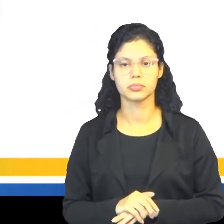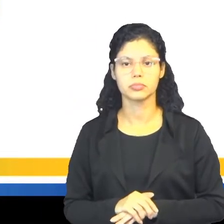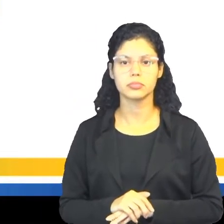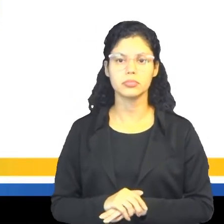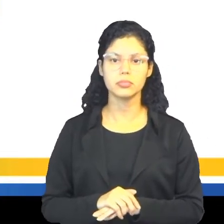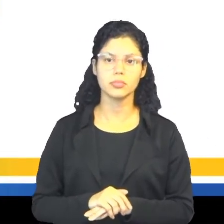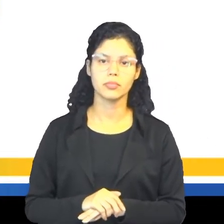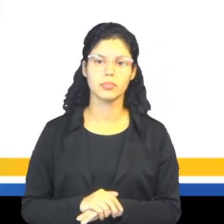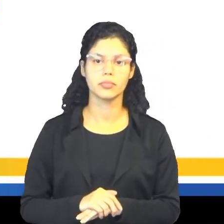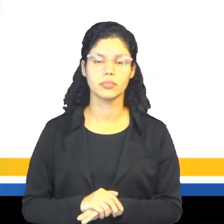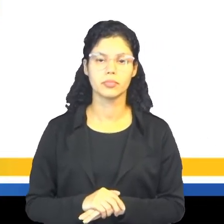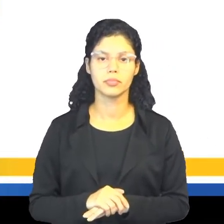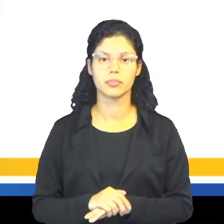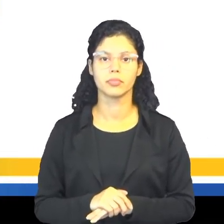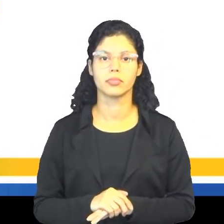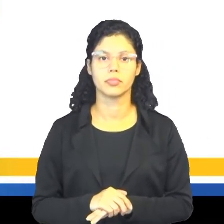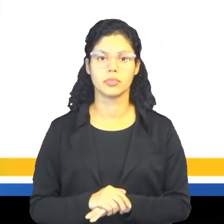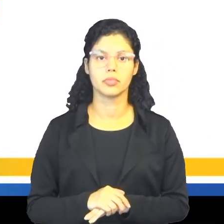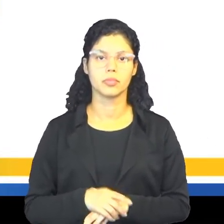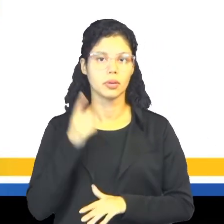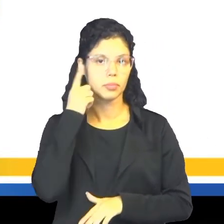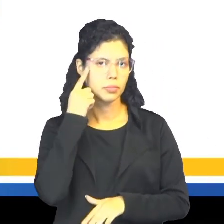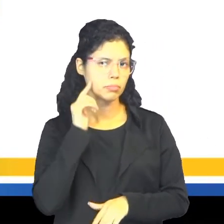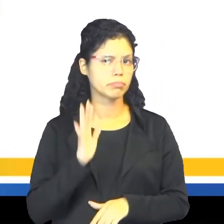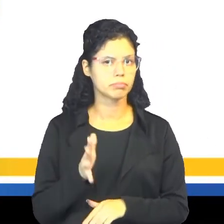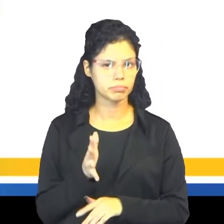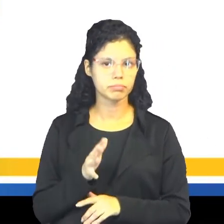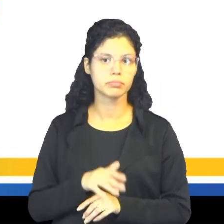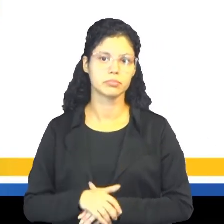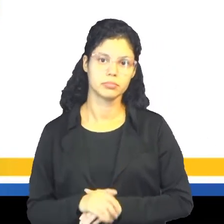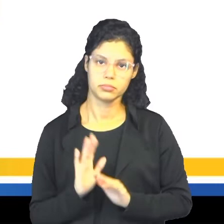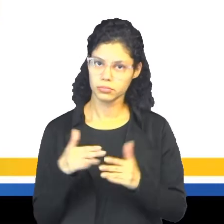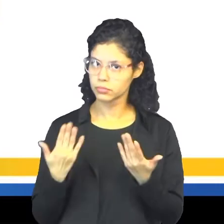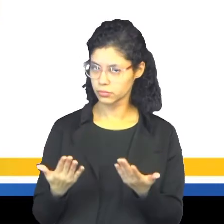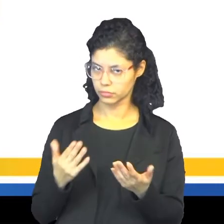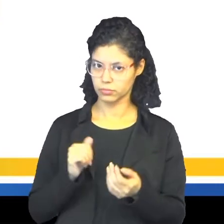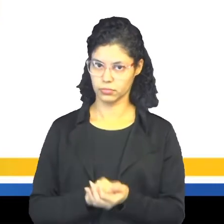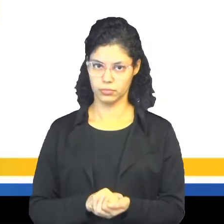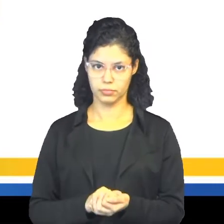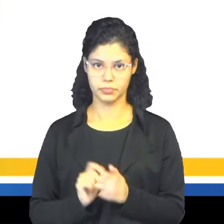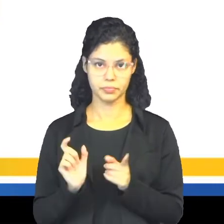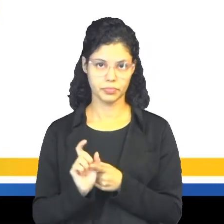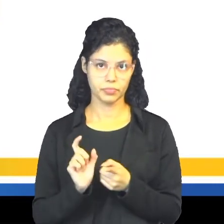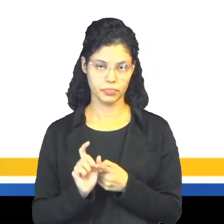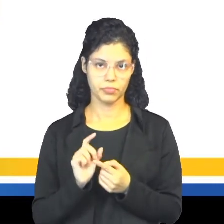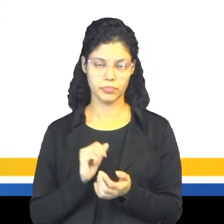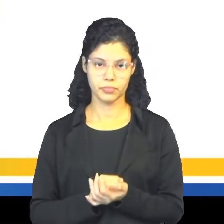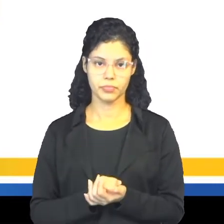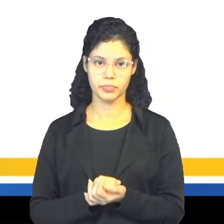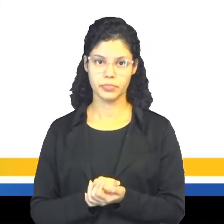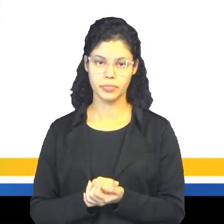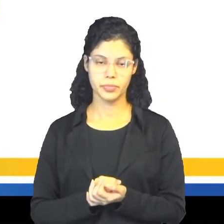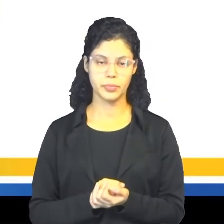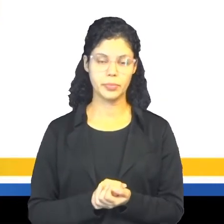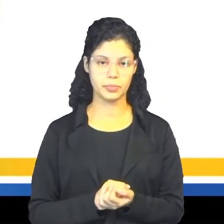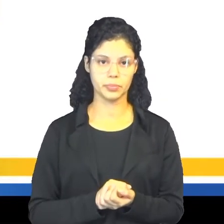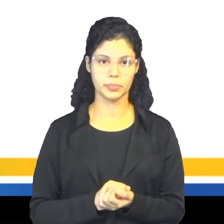tá vamos lá Já pensaram um pouquinho qual seria que todas as palavras são adjetivos